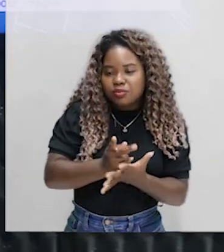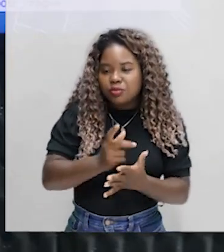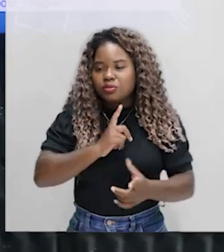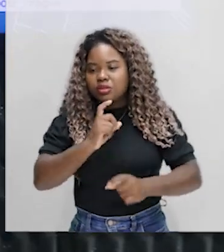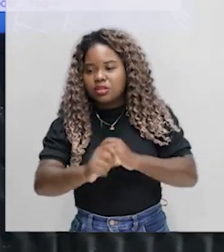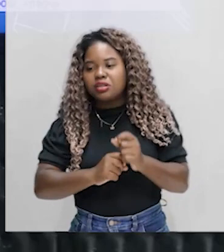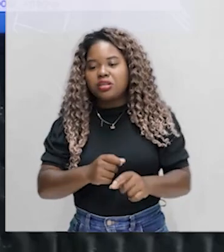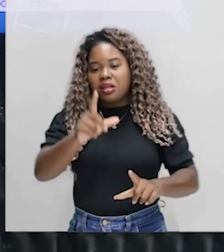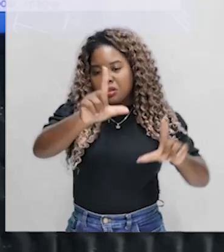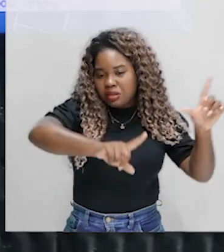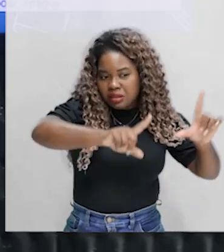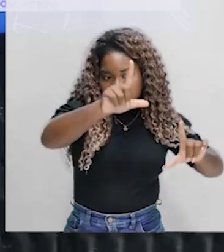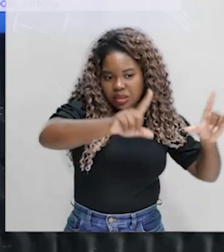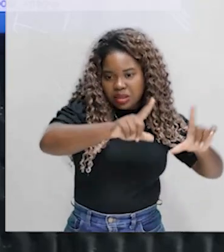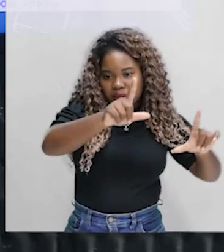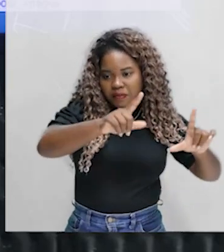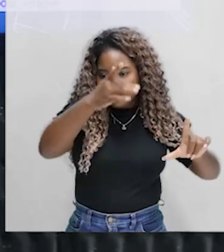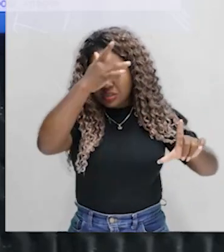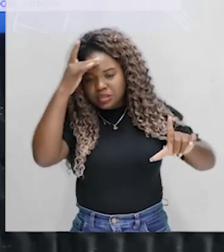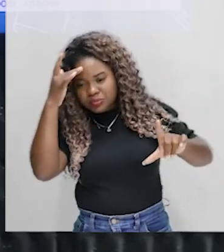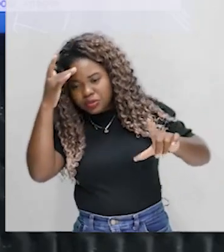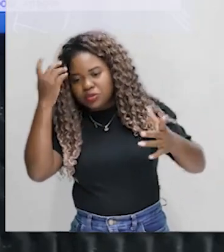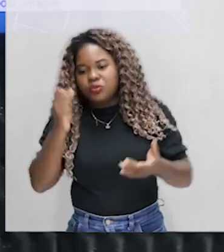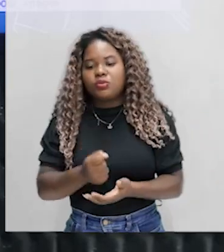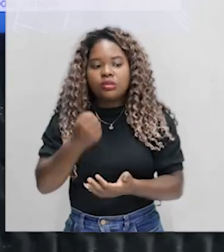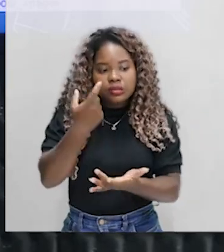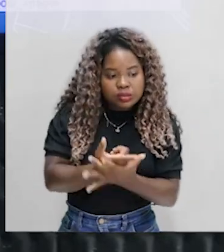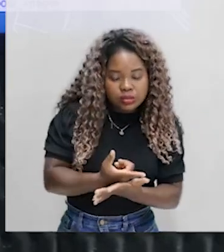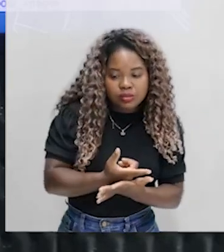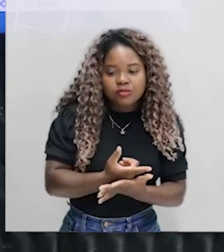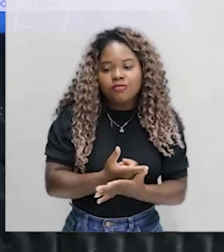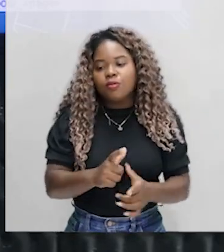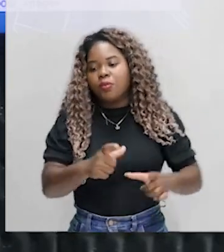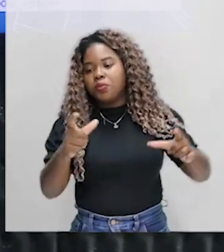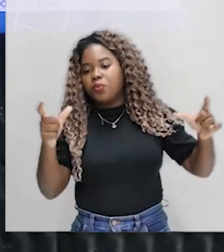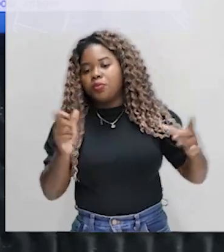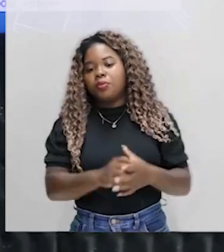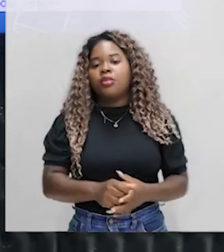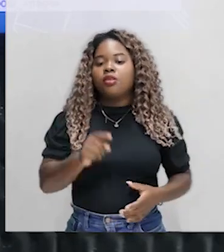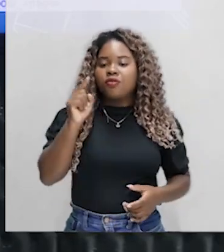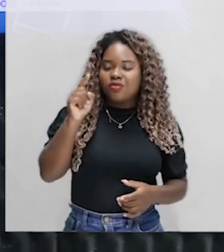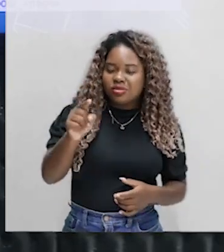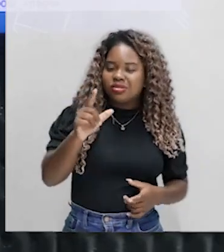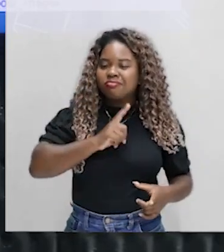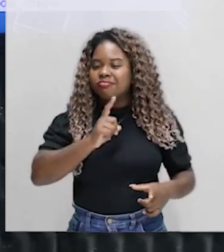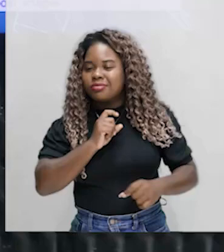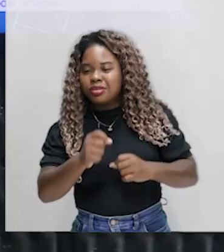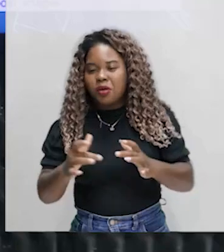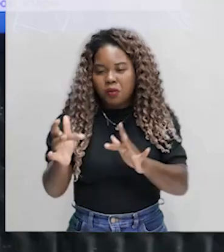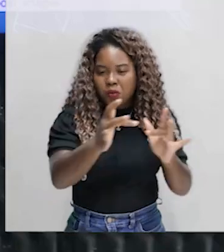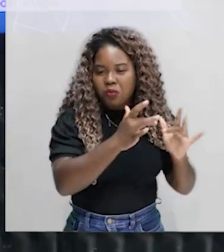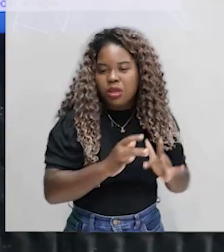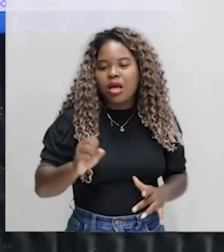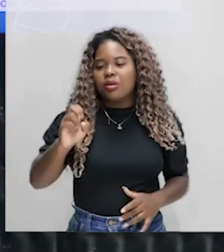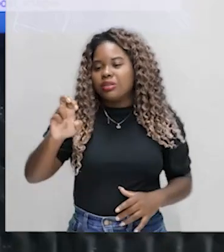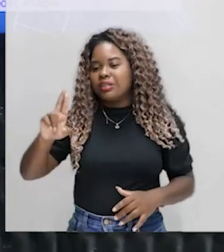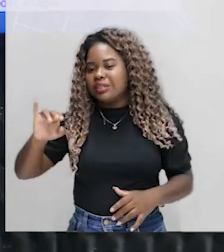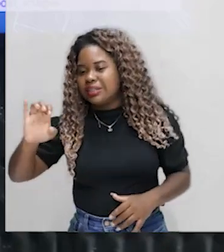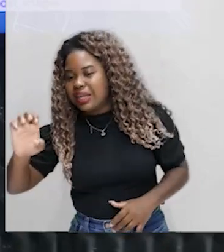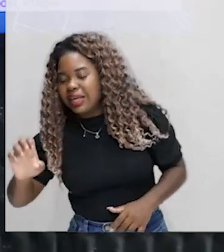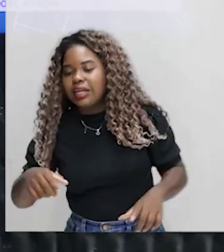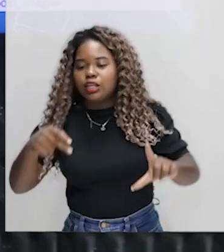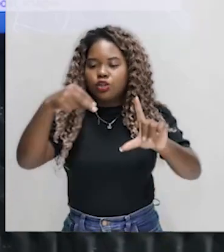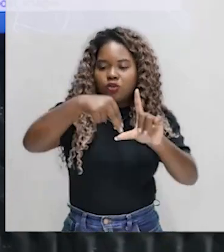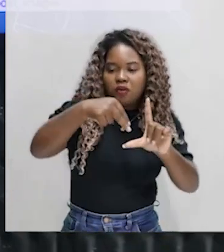TV a cabo cresceu e isso levou muitos de vocês a terem contatos com séries,